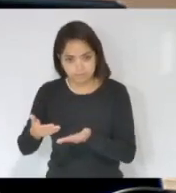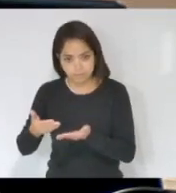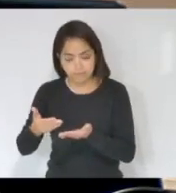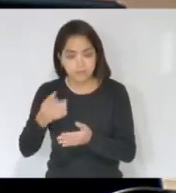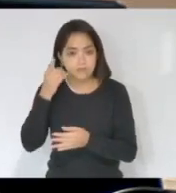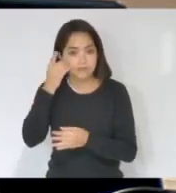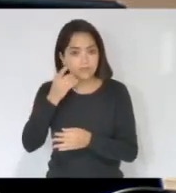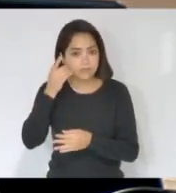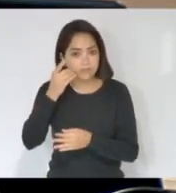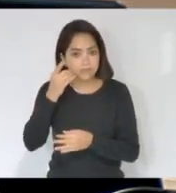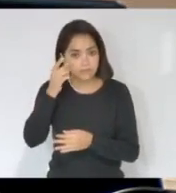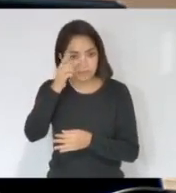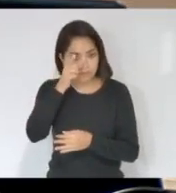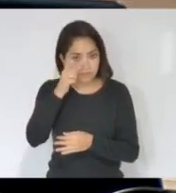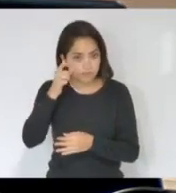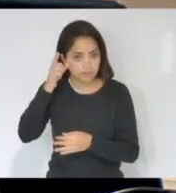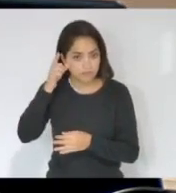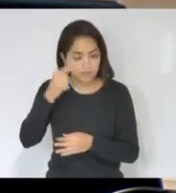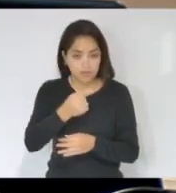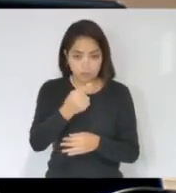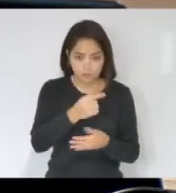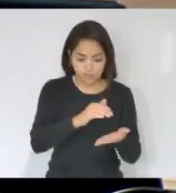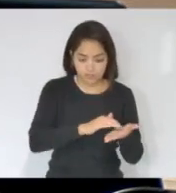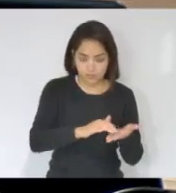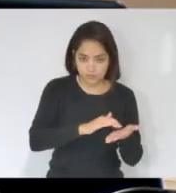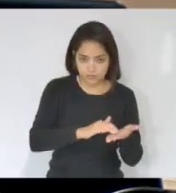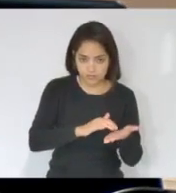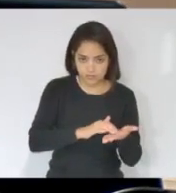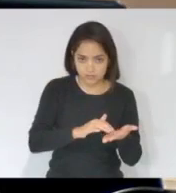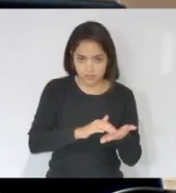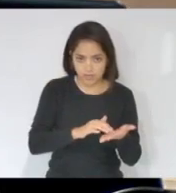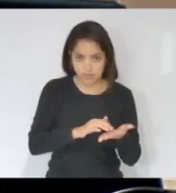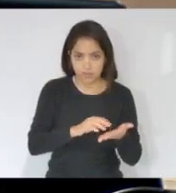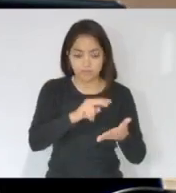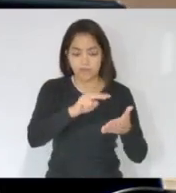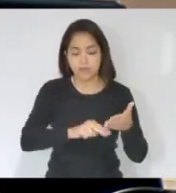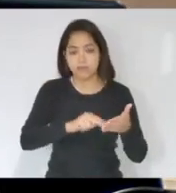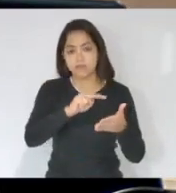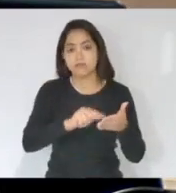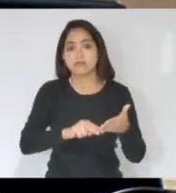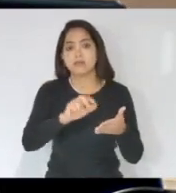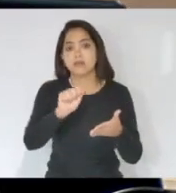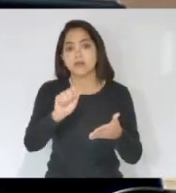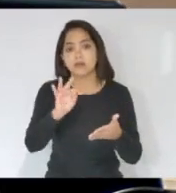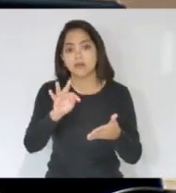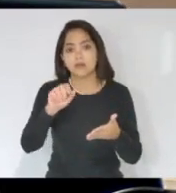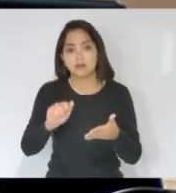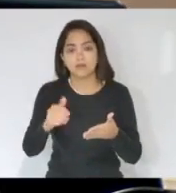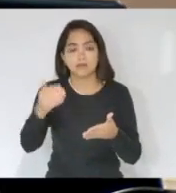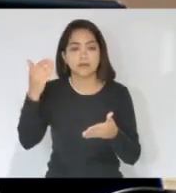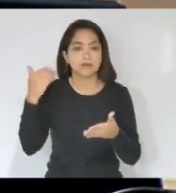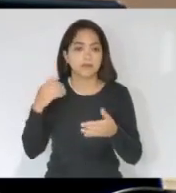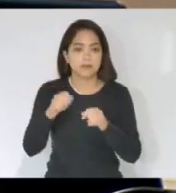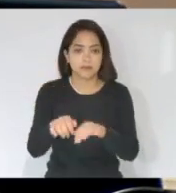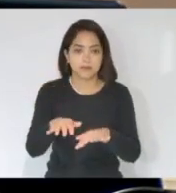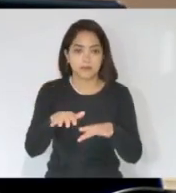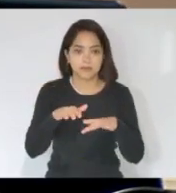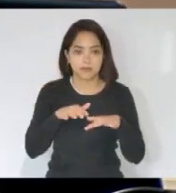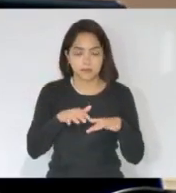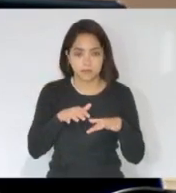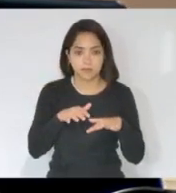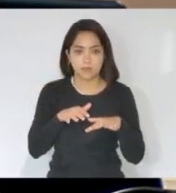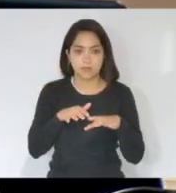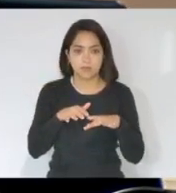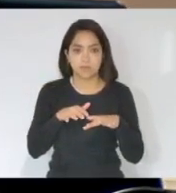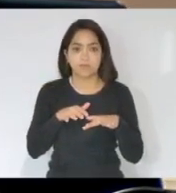deputado Laércio Schuster, primeiro secretário, para proceder à leitura da ata da sessão anterior,